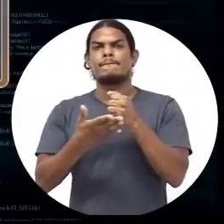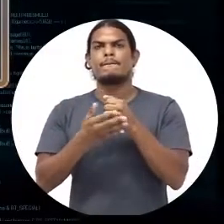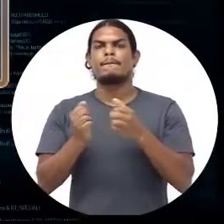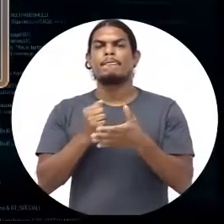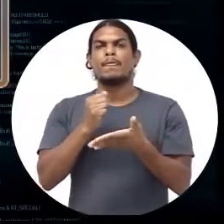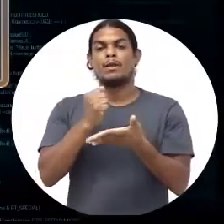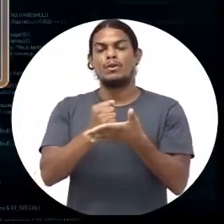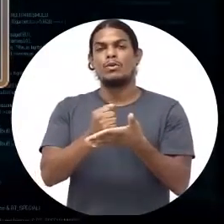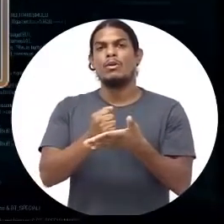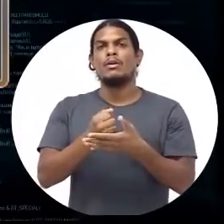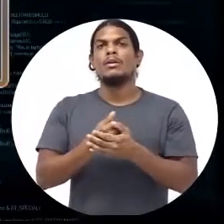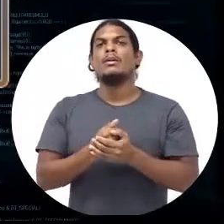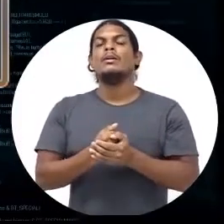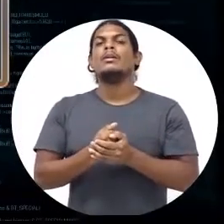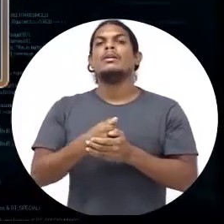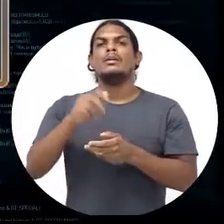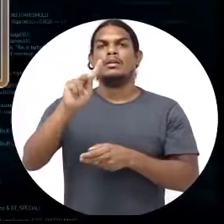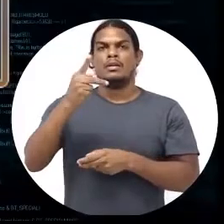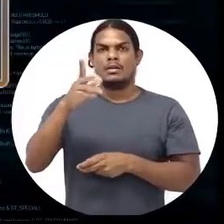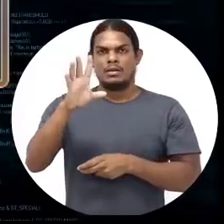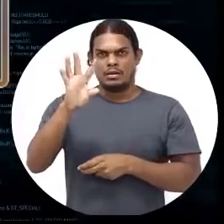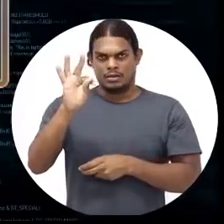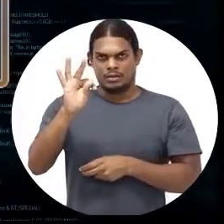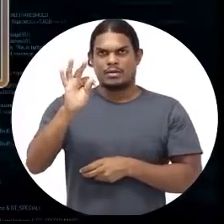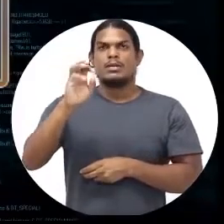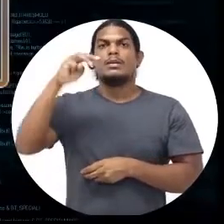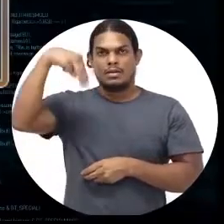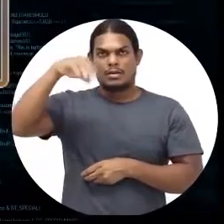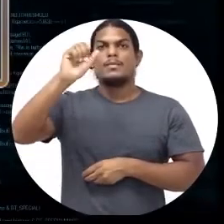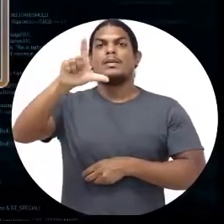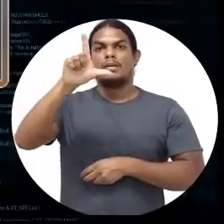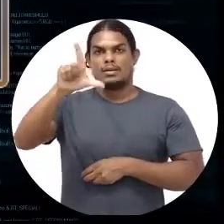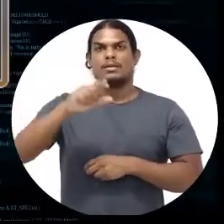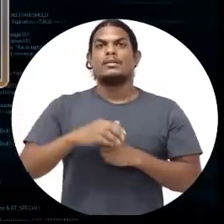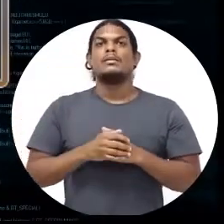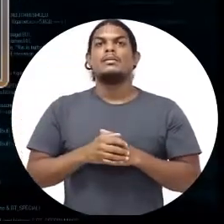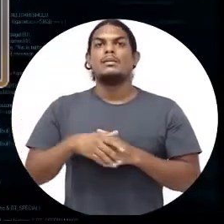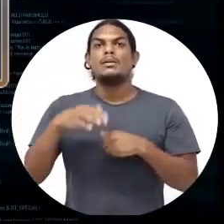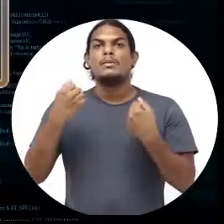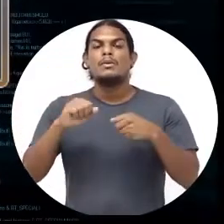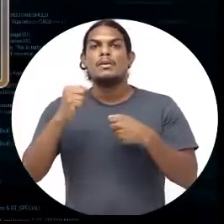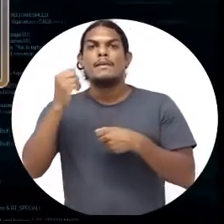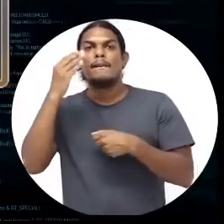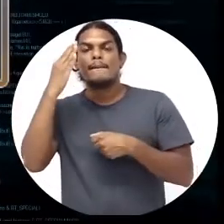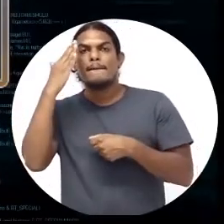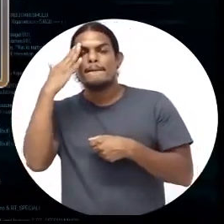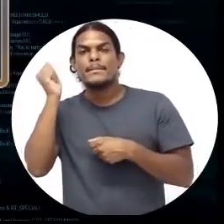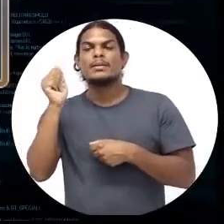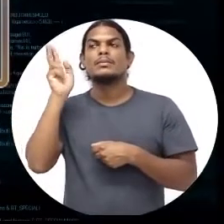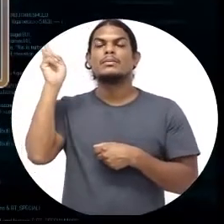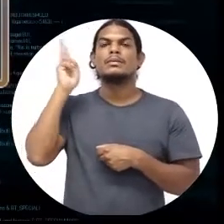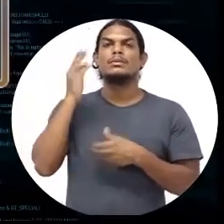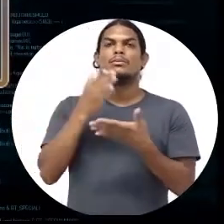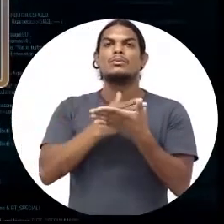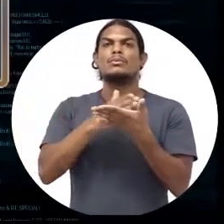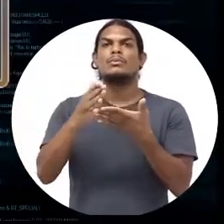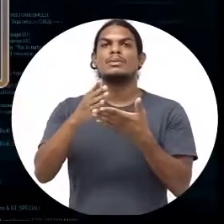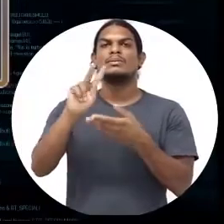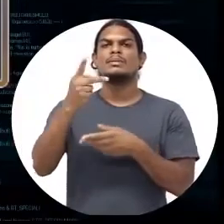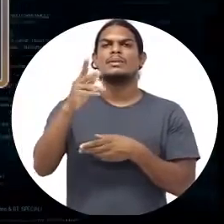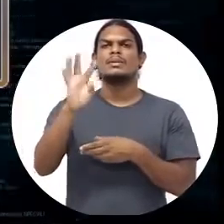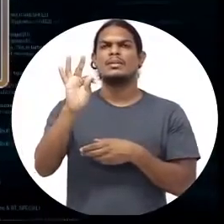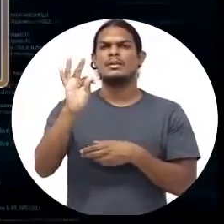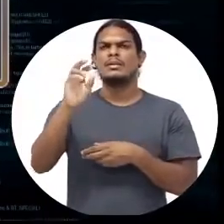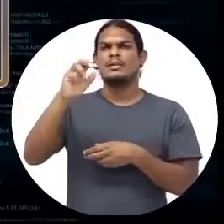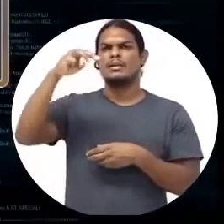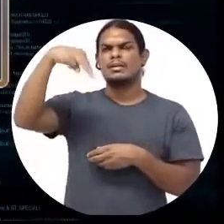documento HTML. Você pode observar que ela começa pelo nome doctype HTML. Ele era bem grande